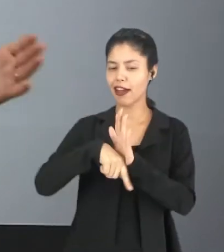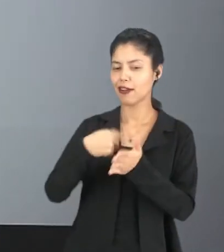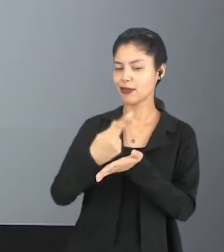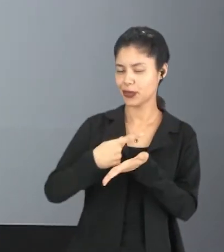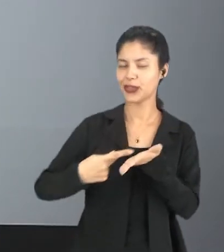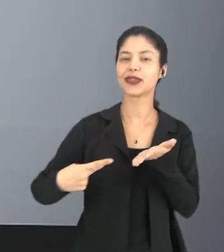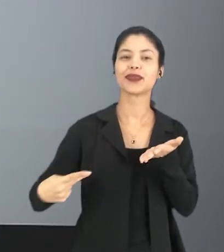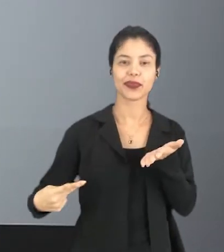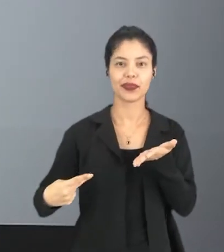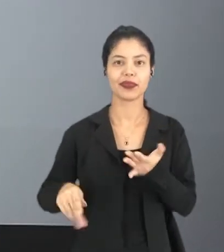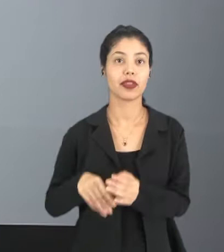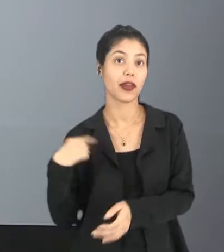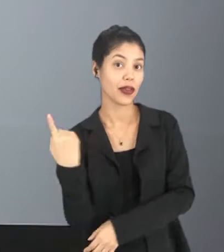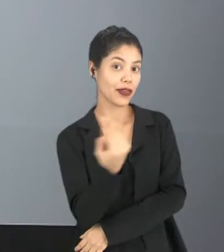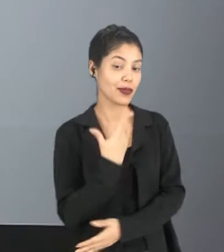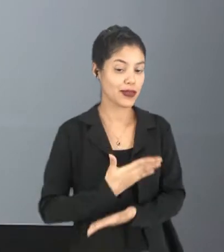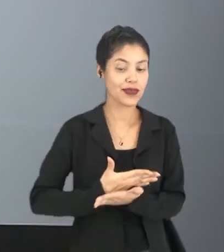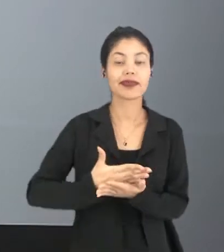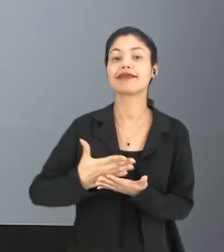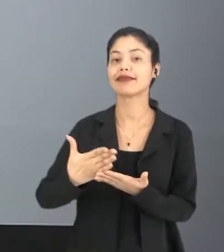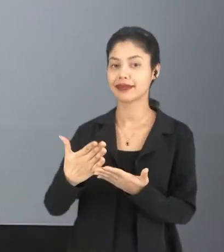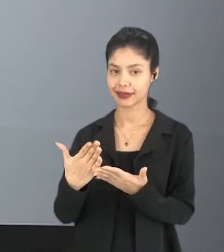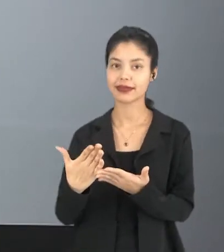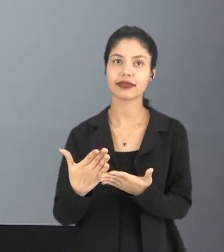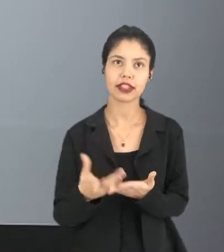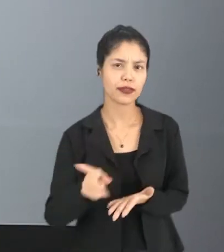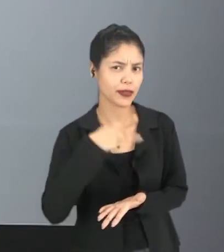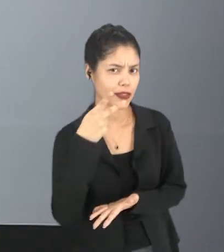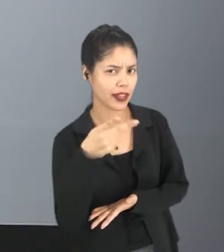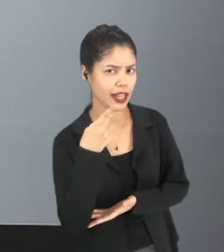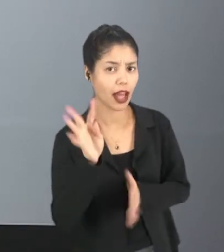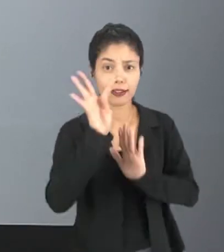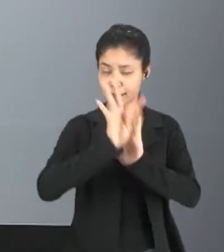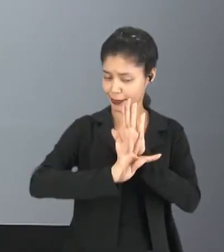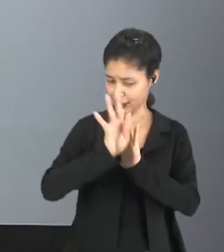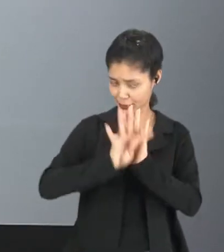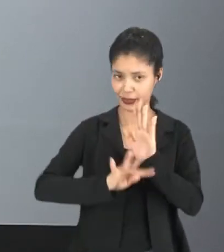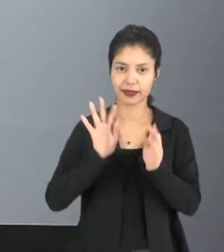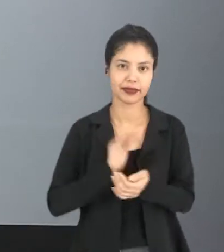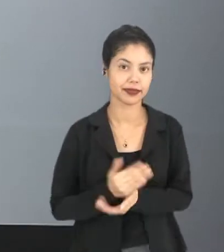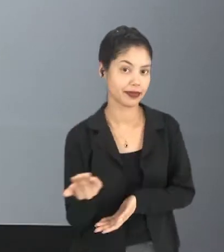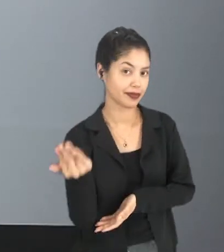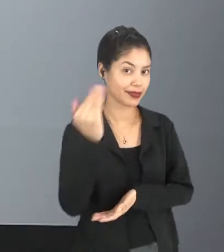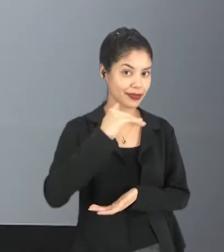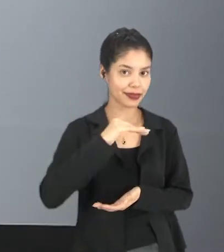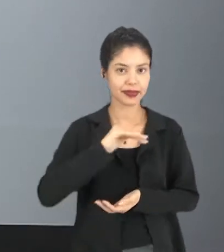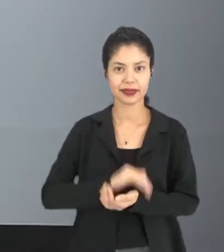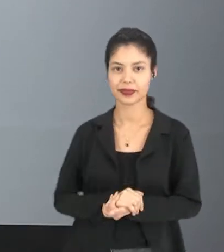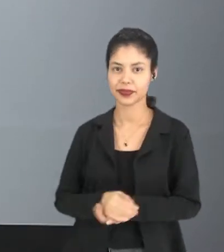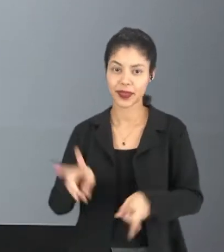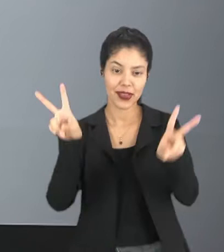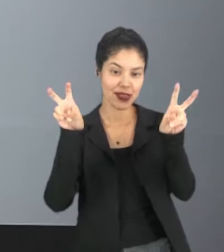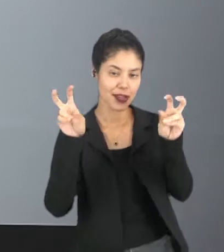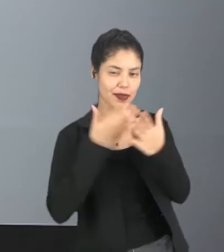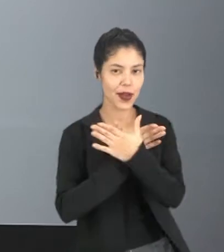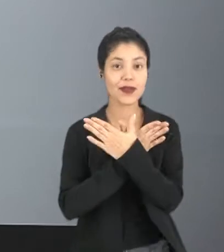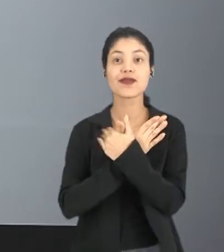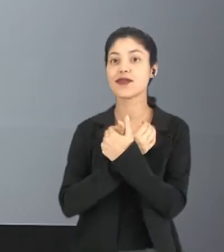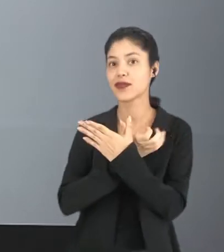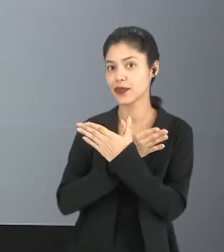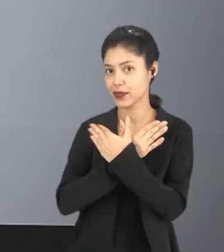poema! E nós vamos começar, eu vou falar o texto. Vamos lá, sobre as